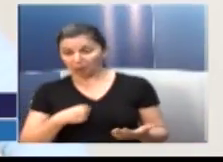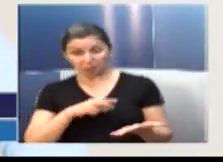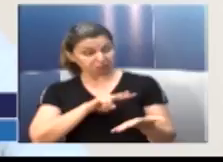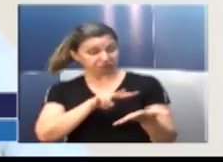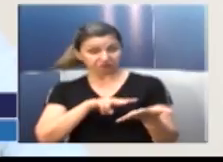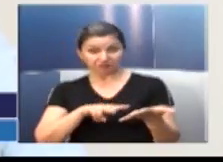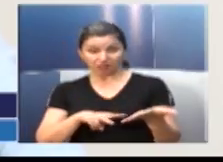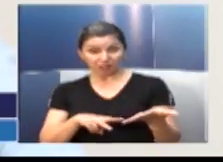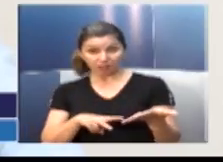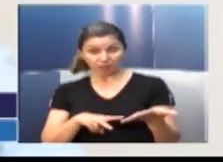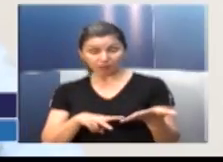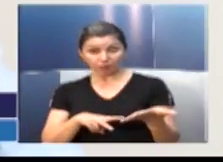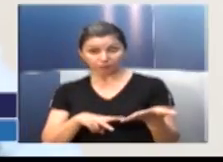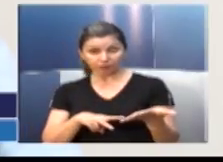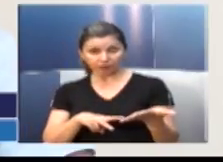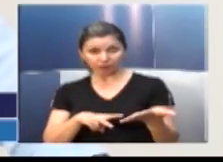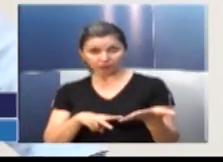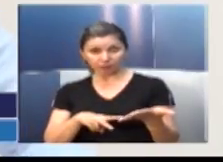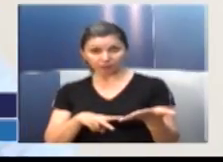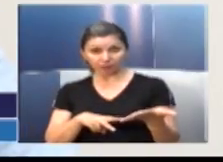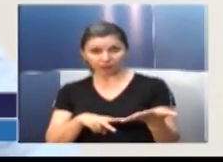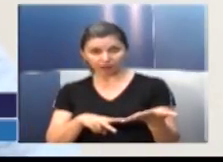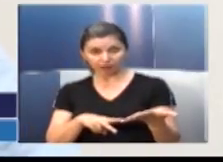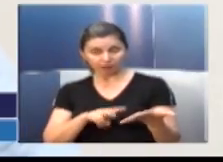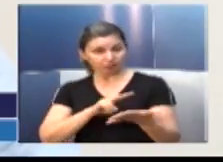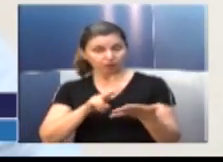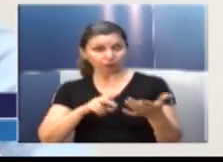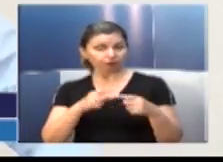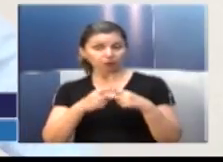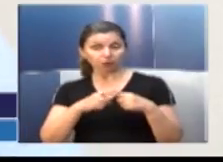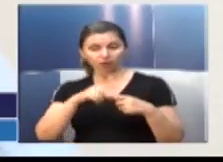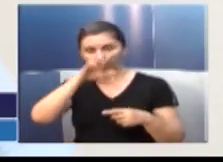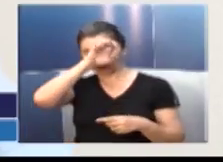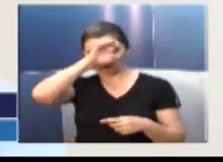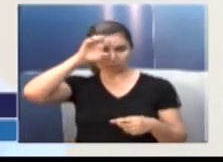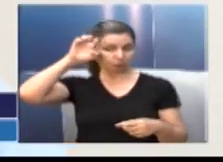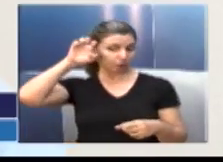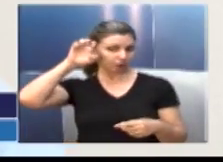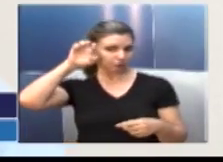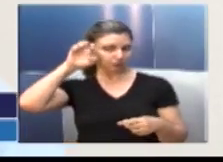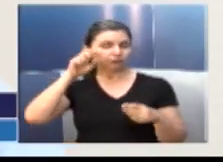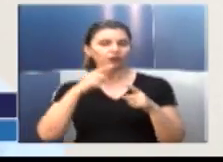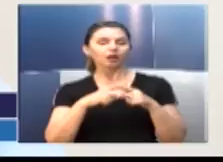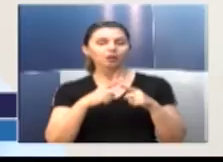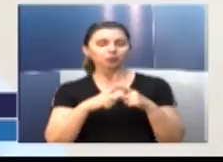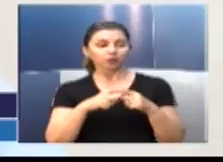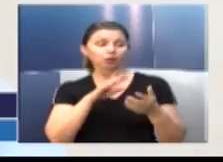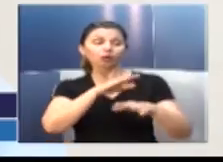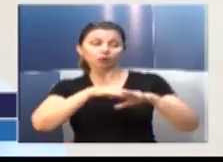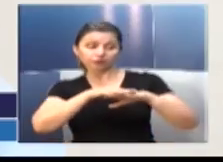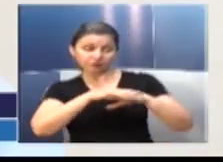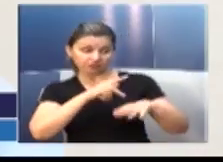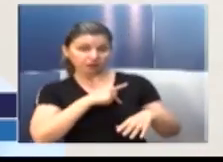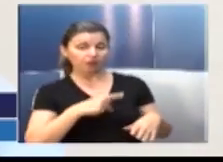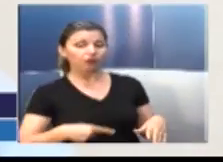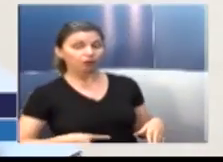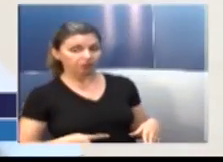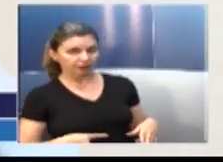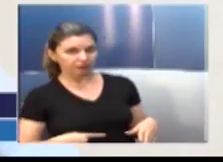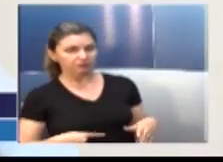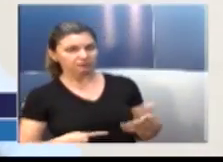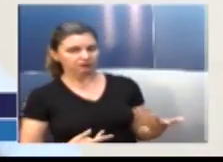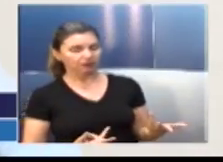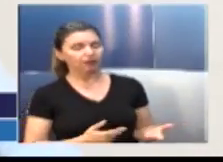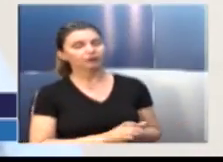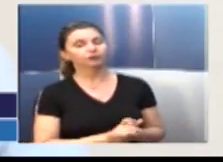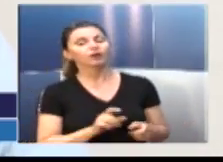as decisões que foram enviadas para cá, por uma questão ética. Até conversei, na época, com o presidente, né, presidente Caramelo, conversei com a Carol também Schettino,